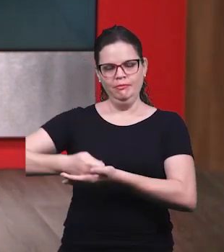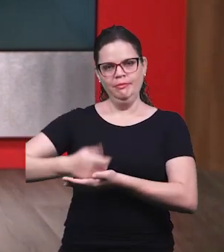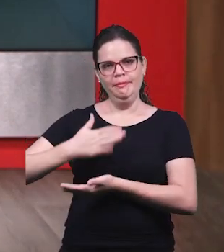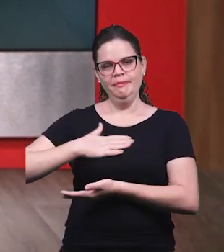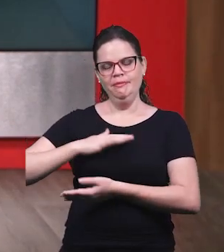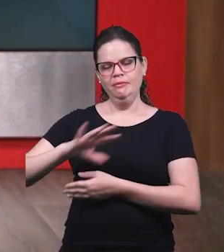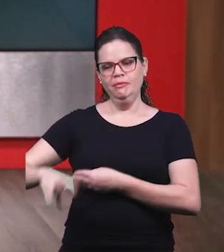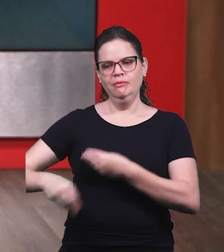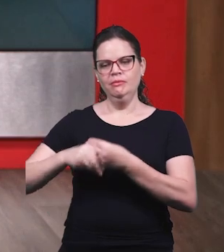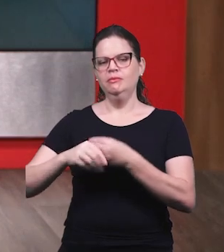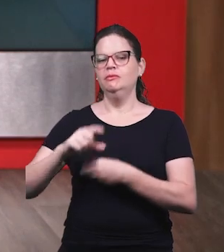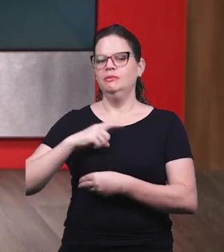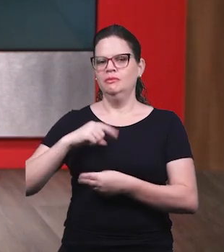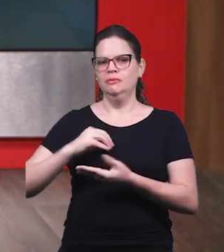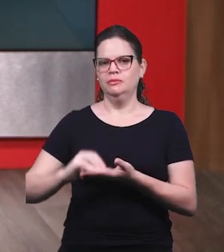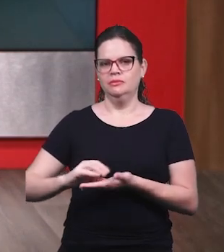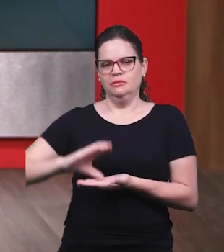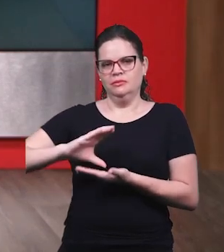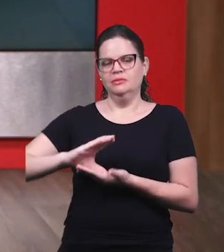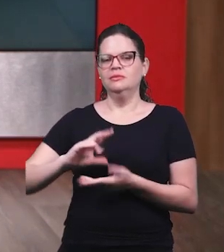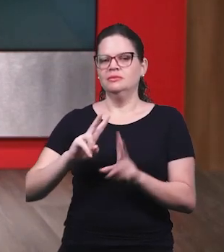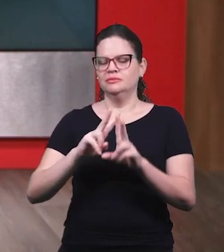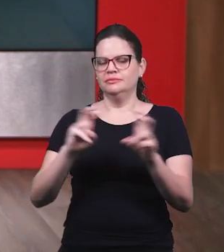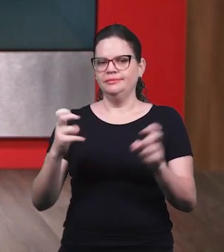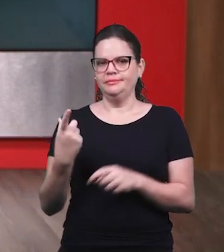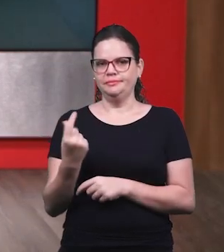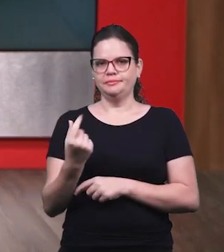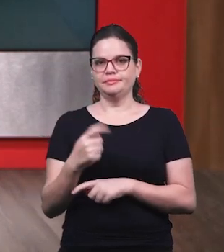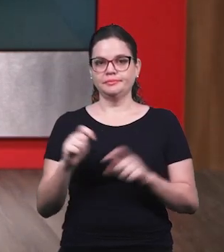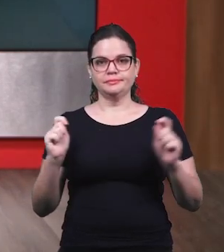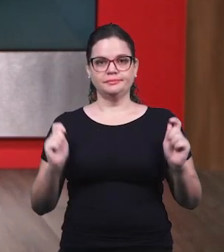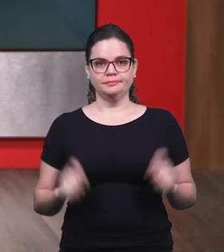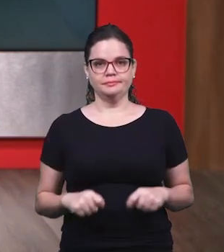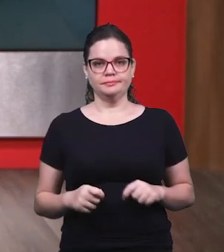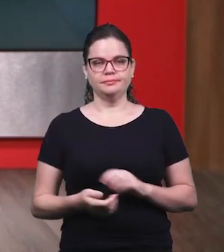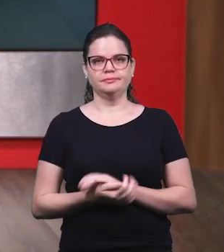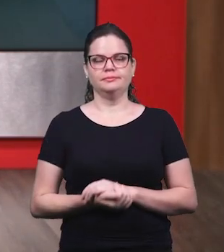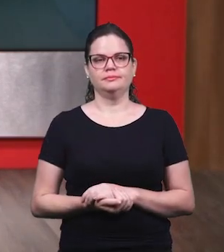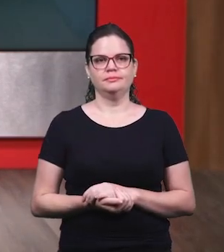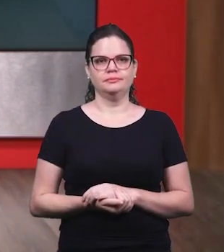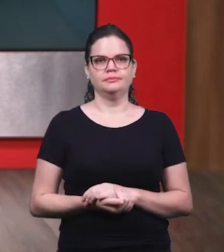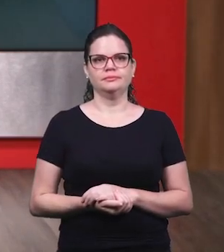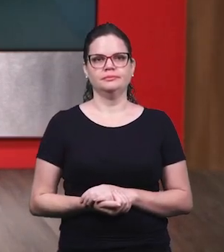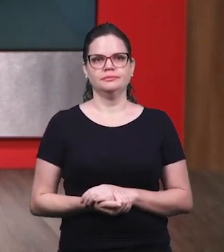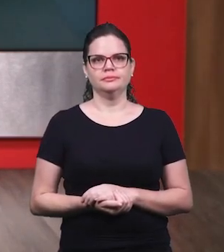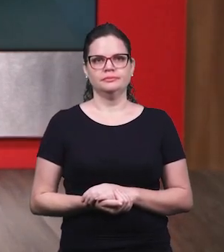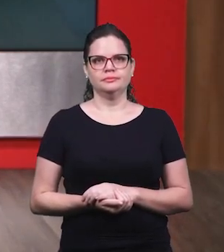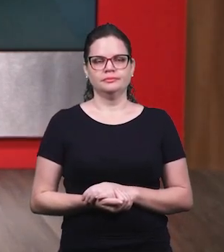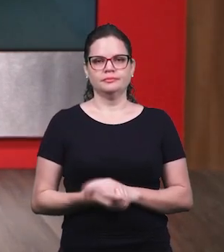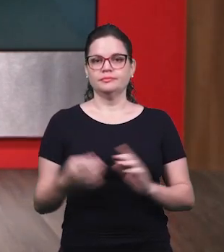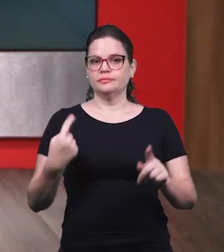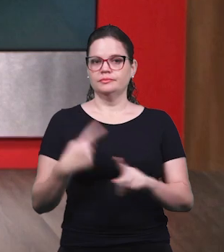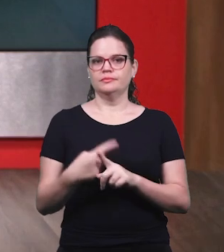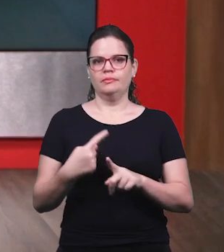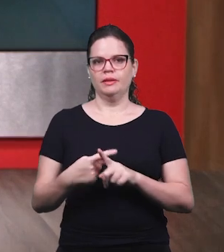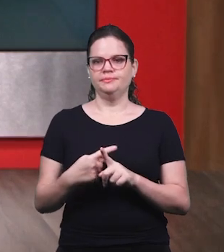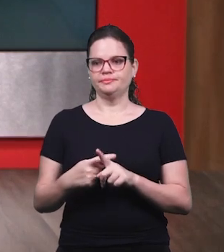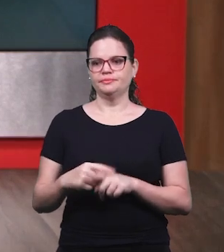remuneração financeira do seu capital. É aplicado um